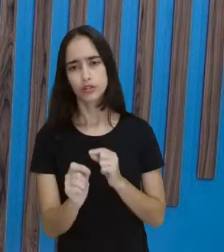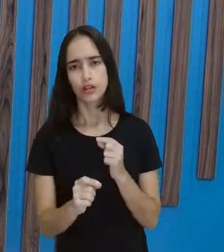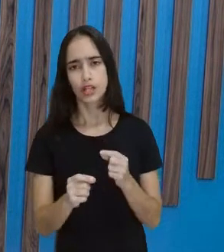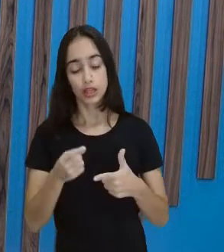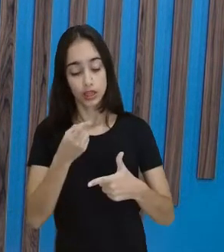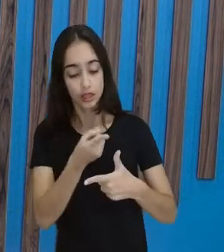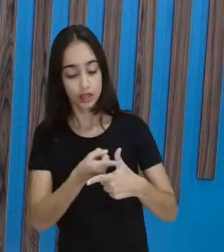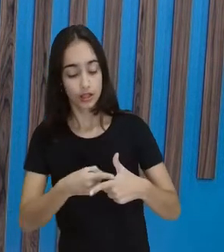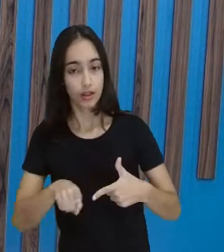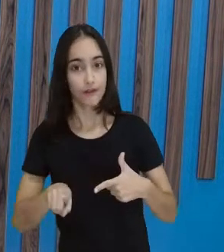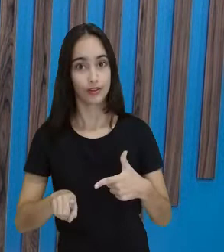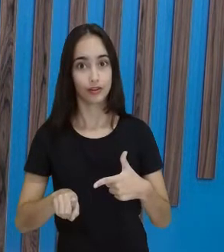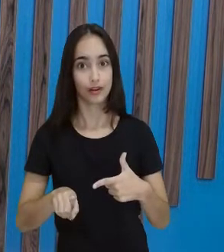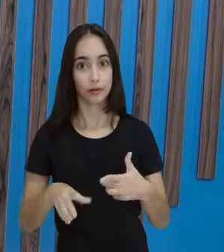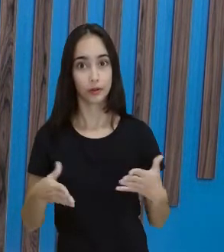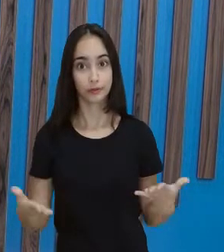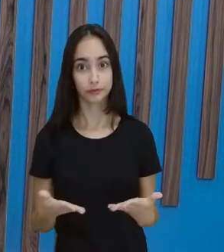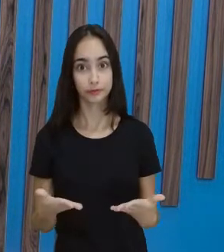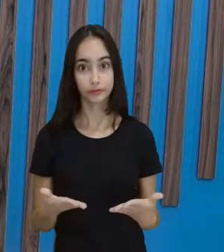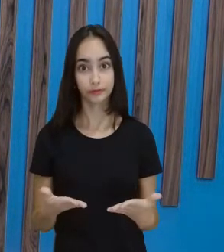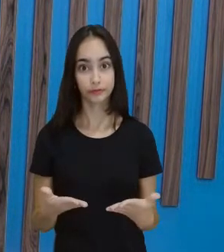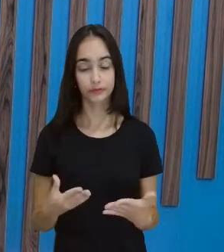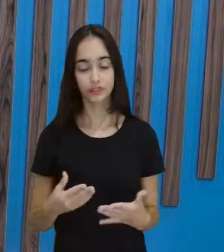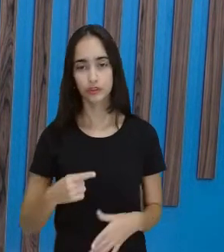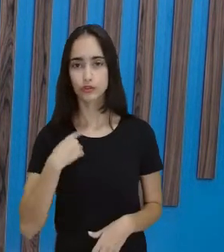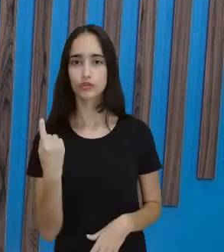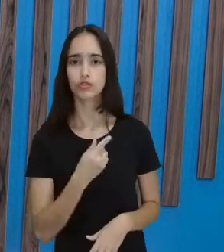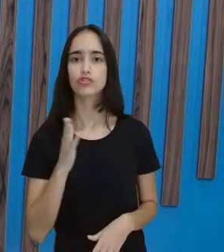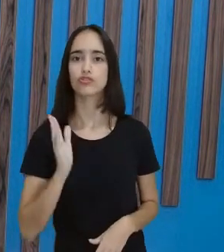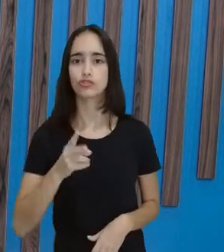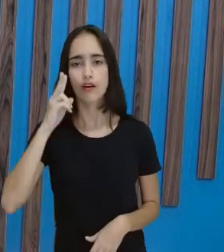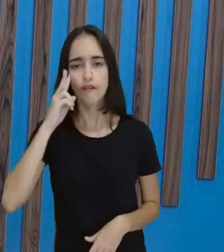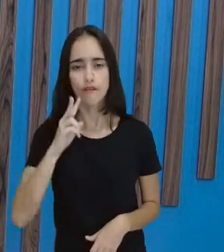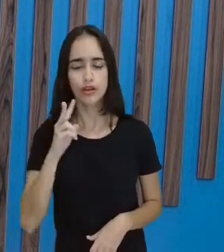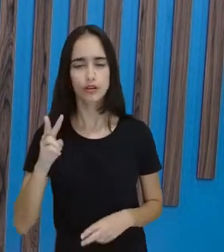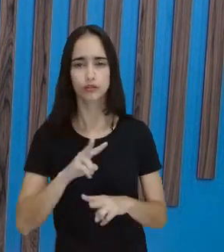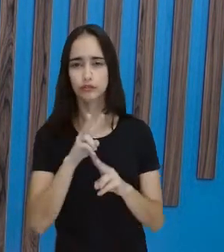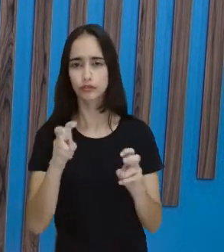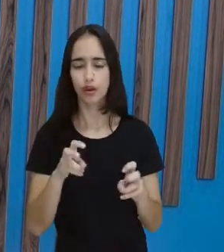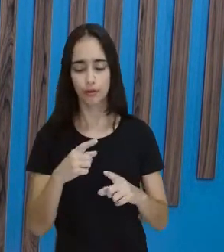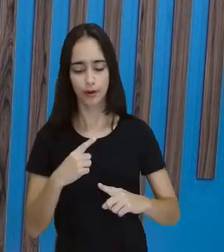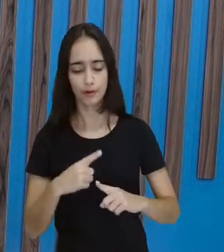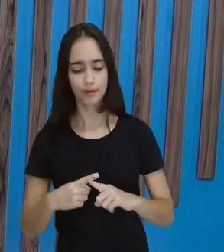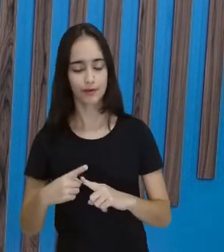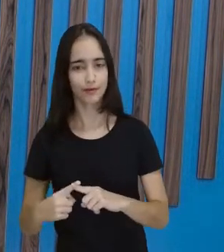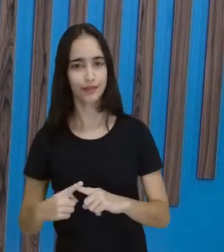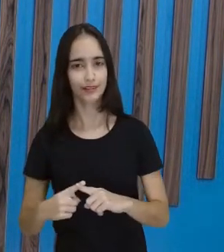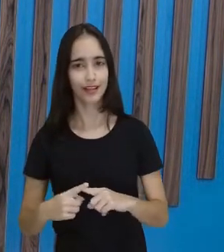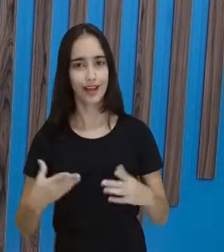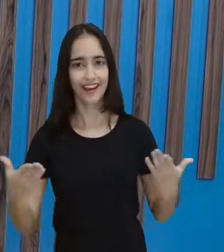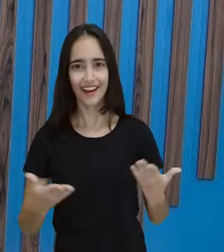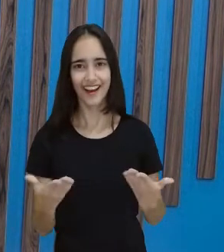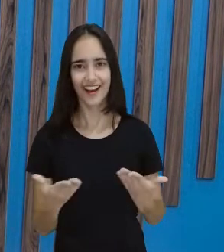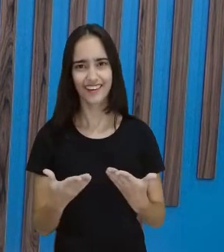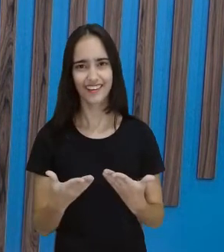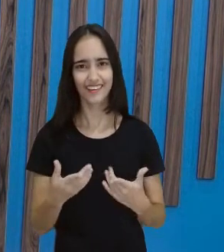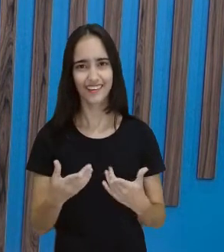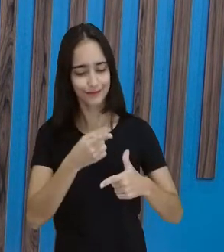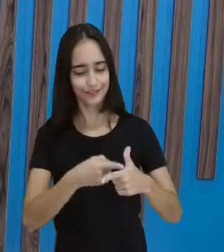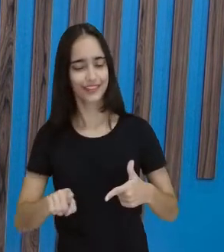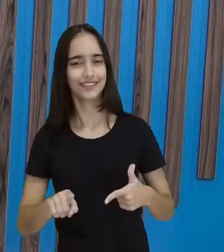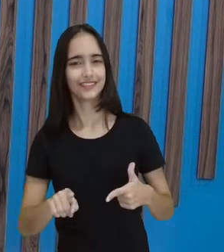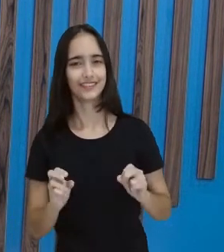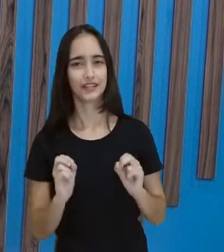já viu multiplicação e agora a gente vai ver a divisão, que é o inverso, né, da multiplicação. Uma é o inverso da